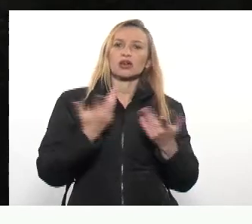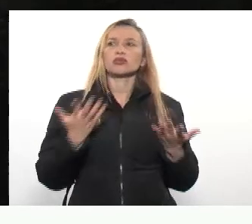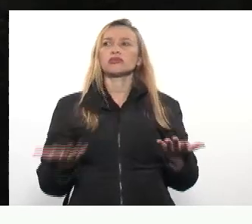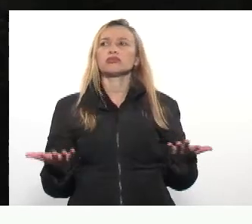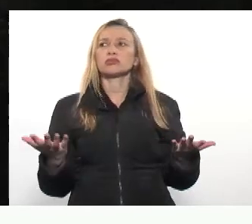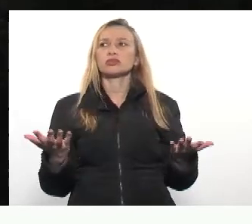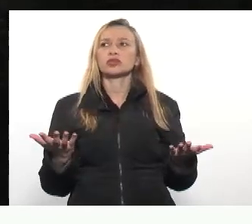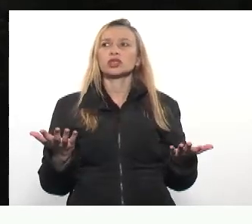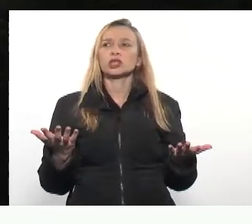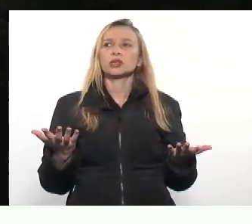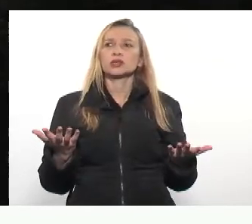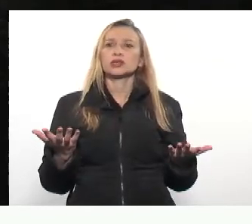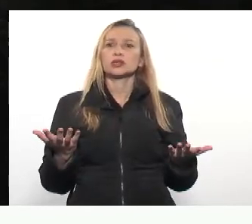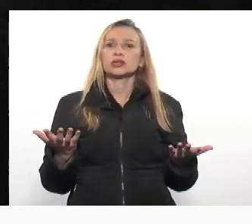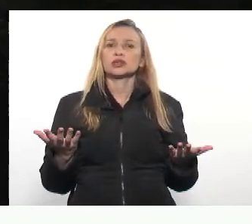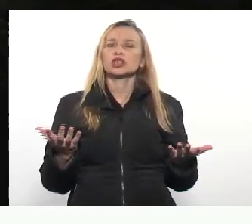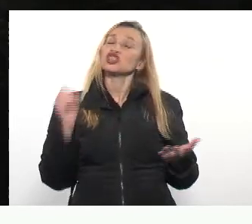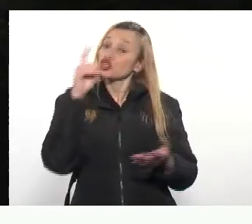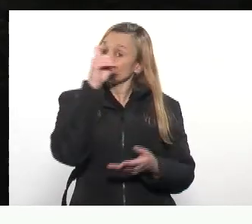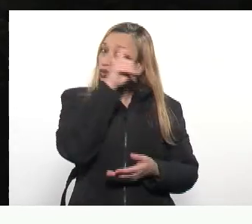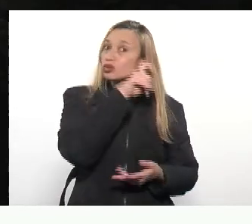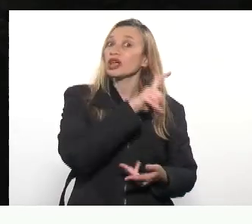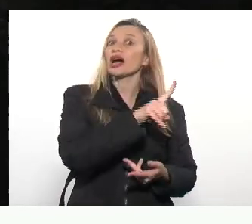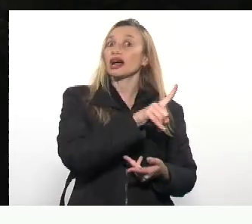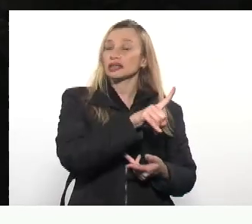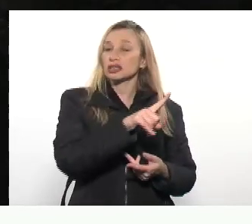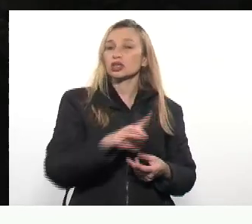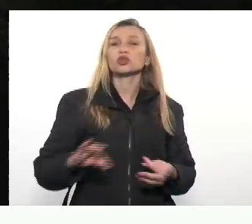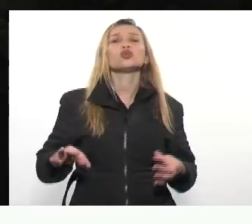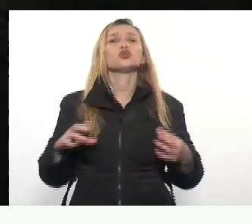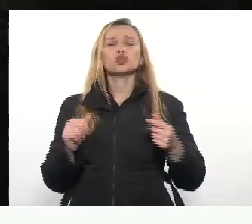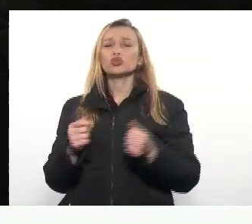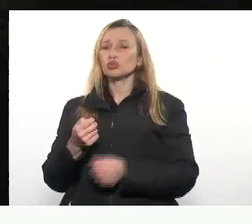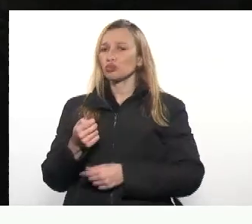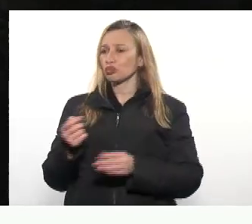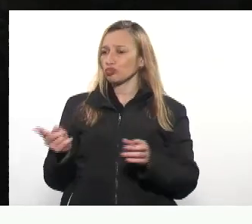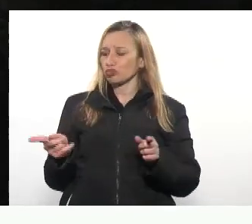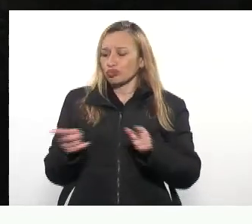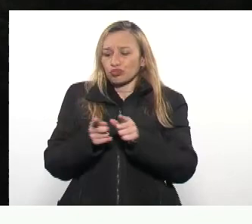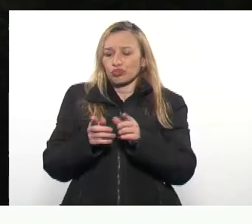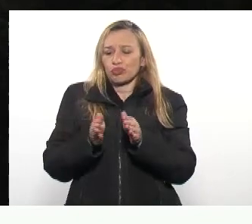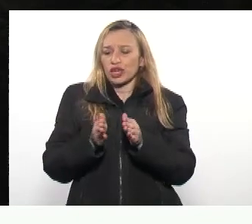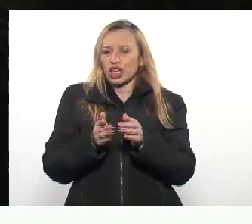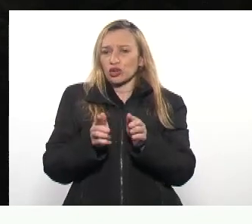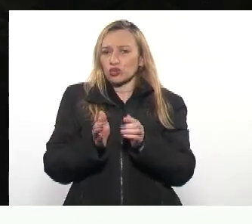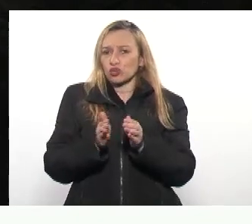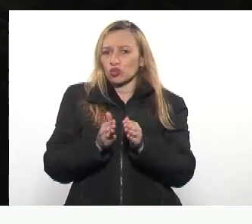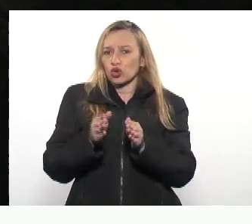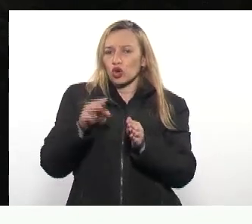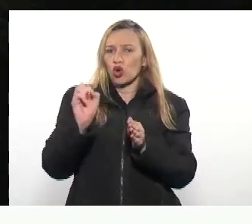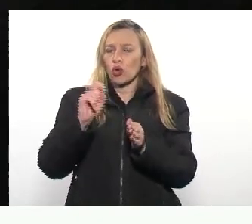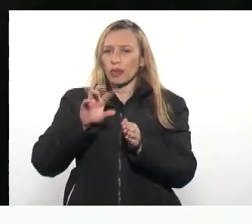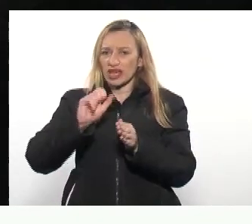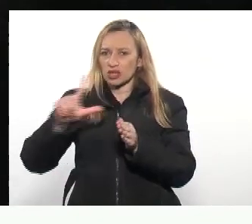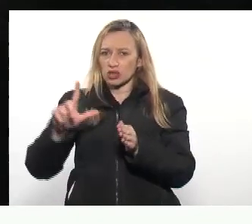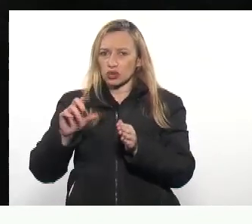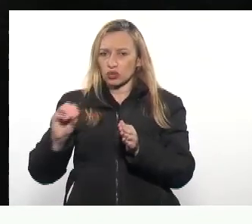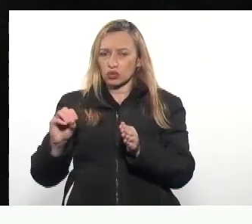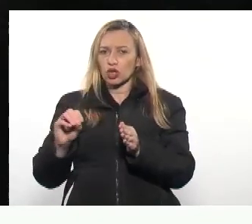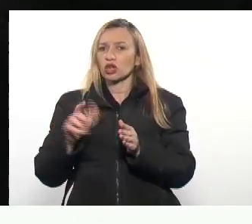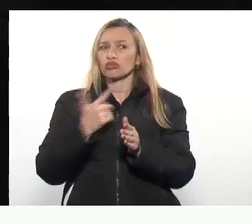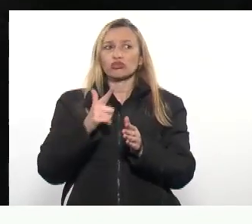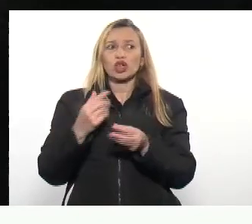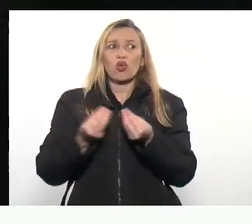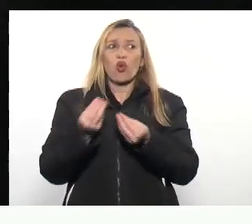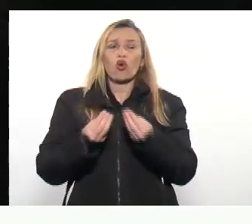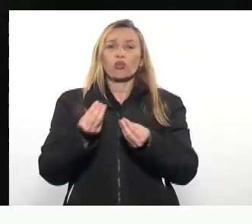sendo uma dificuldade, sobretudo no pequeno comércio. Quer dizer, Não tem como você cobrar a mesma